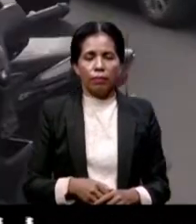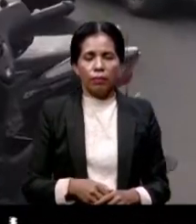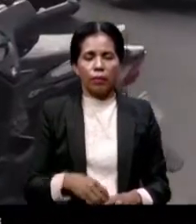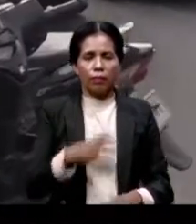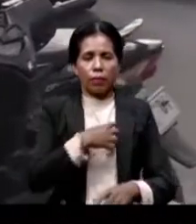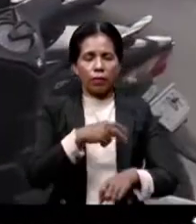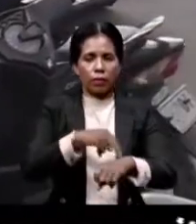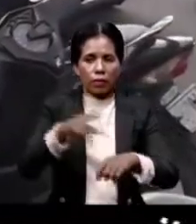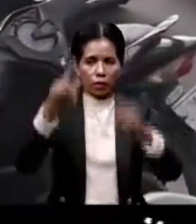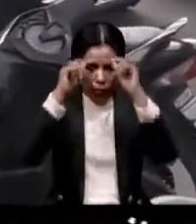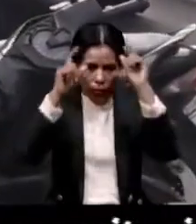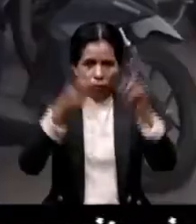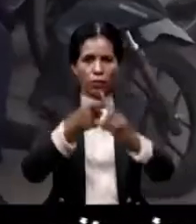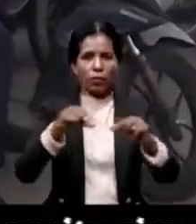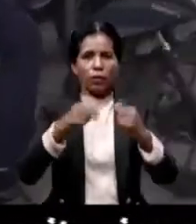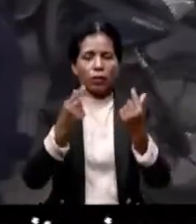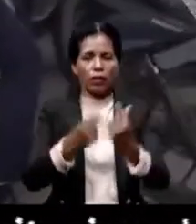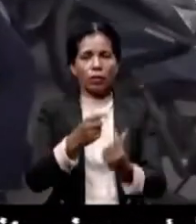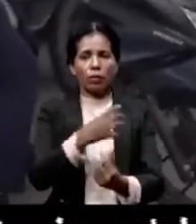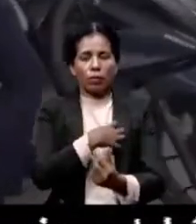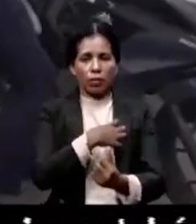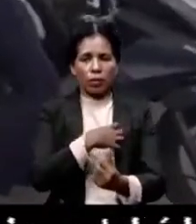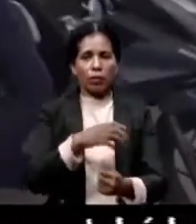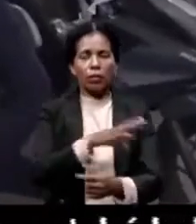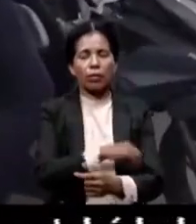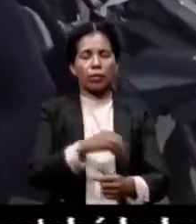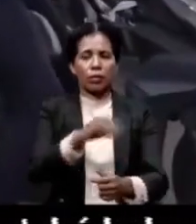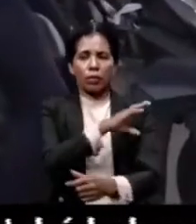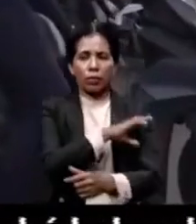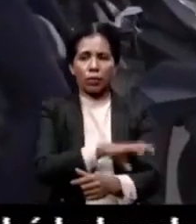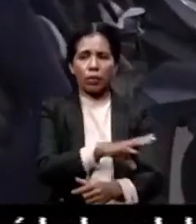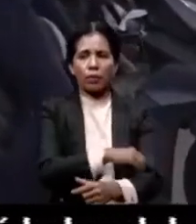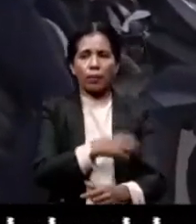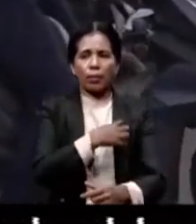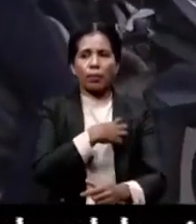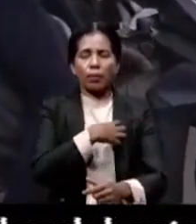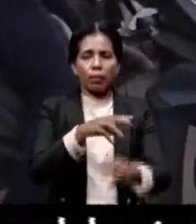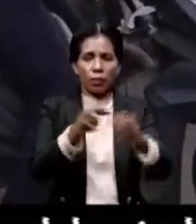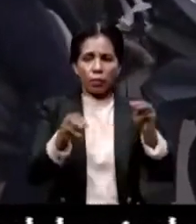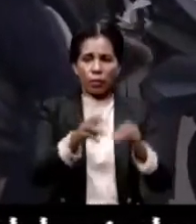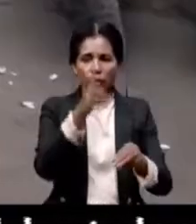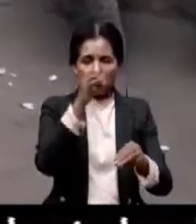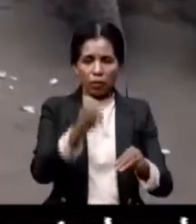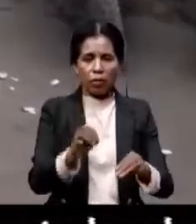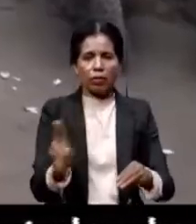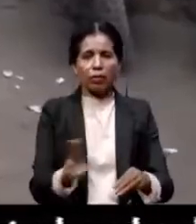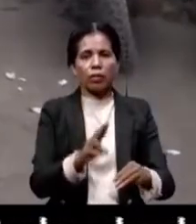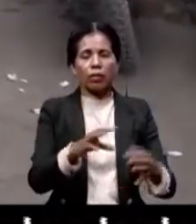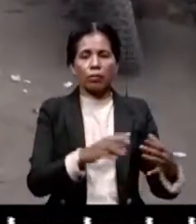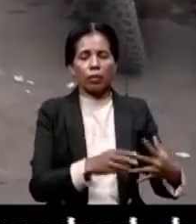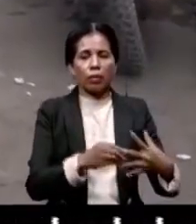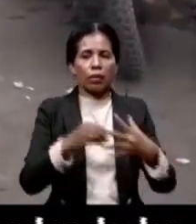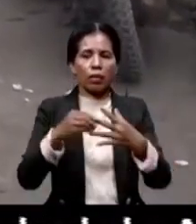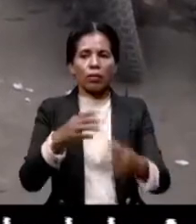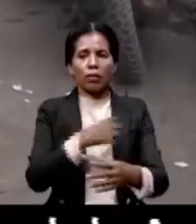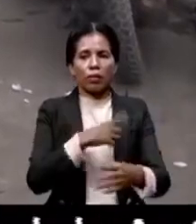Polícia Nacional Timor-Leste e a equipa conjunta Polícia Trânsito e Segurança Rodoviária Nacional, Polícia Trânsito Município de Ili, na Unidade Especial Polícia,